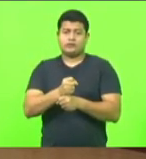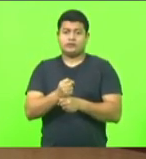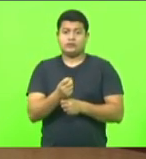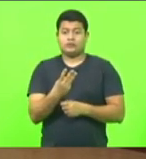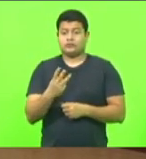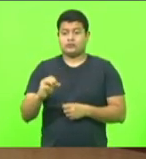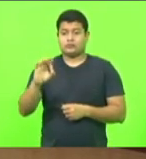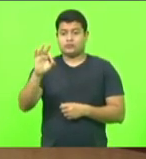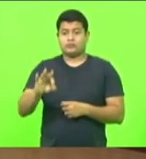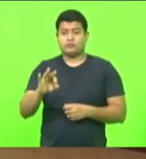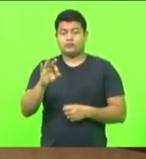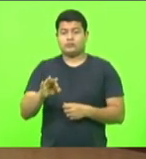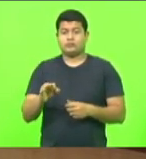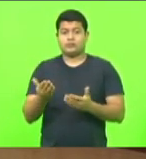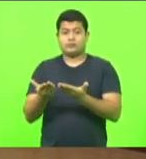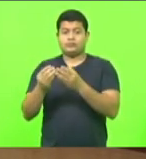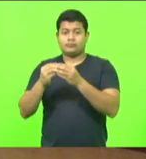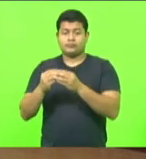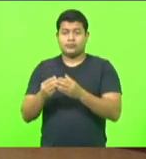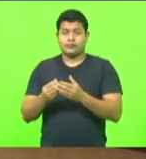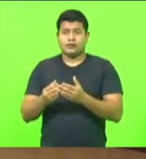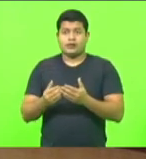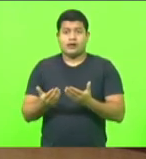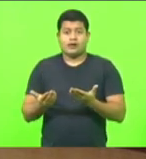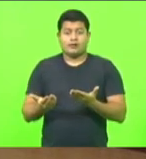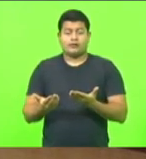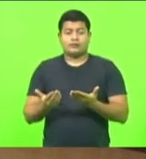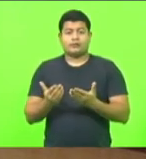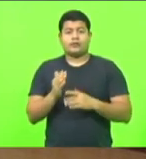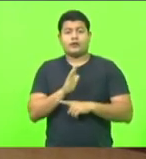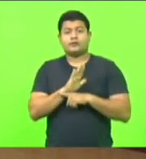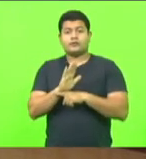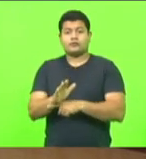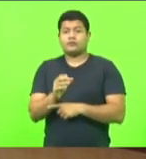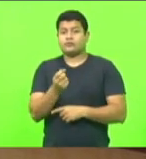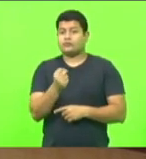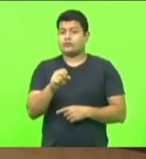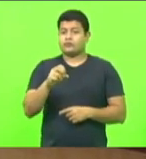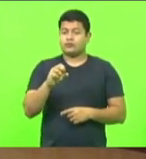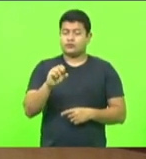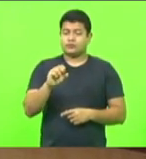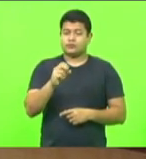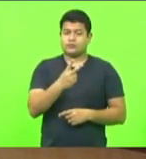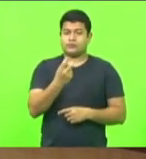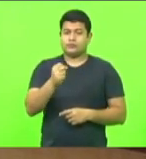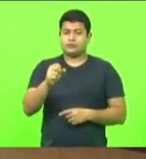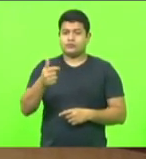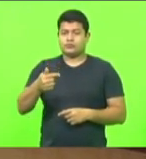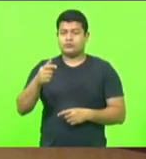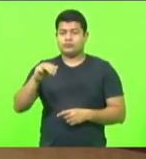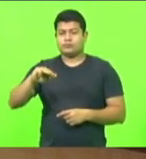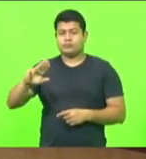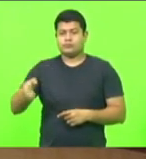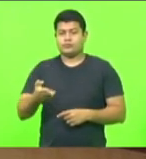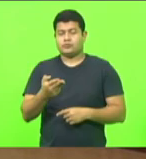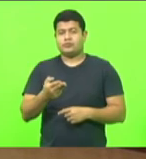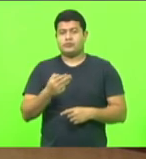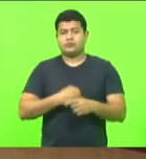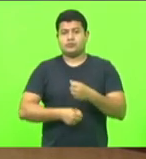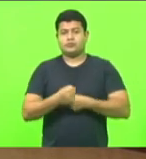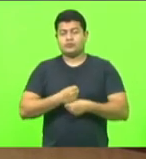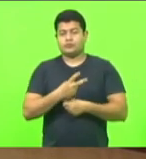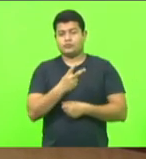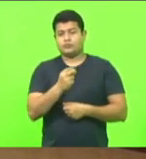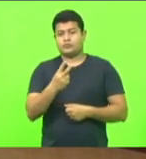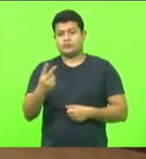impacto financeiro da proposta do governo será de R$ 287 milhões em 2022 e R$ 294 milhões para cada um dos